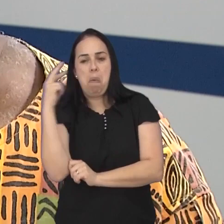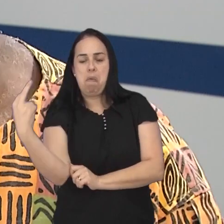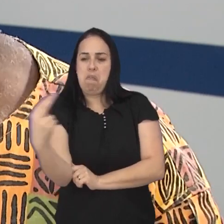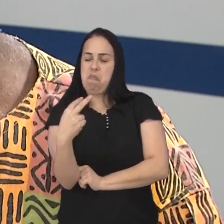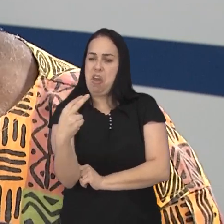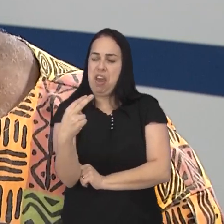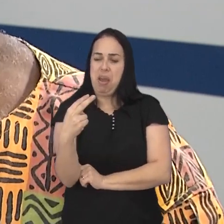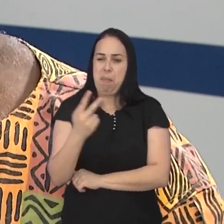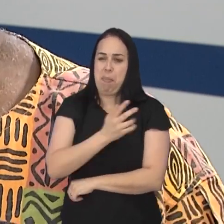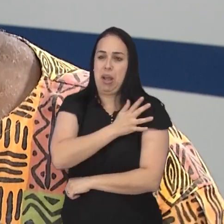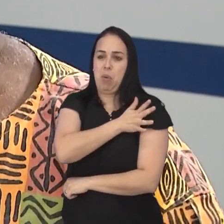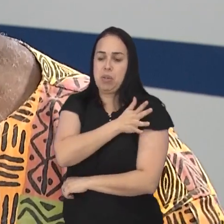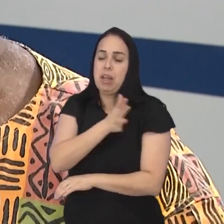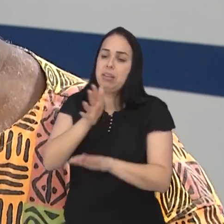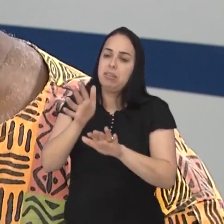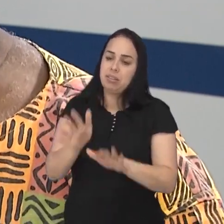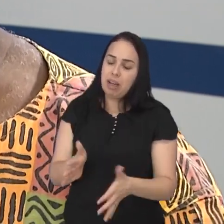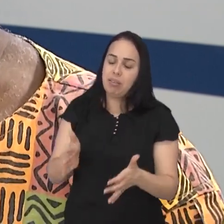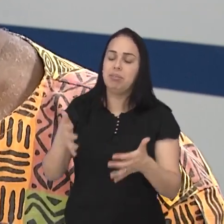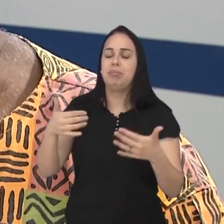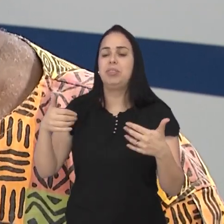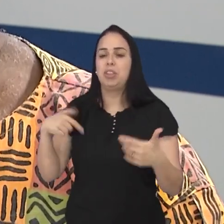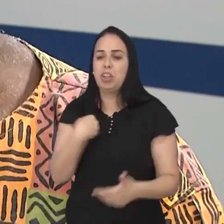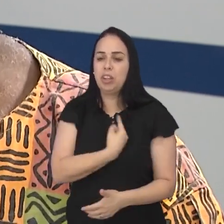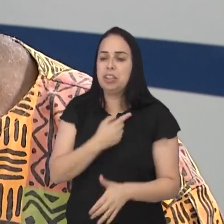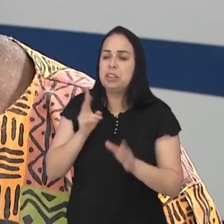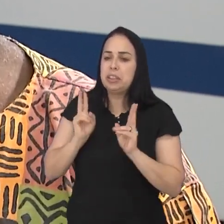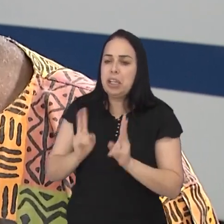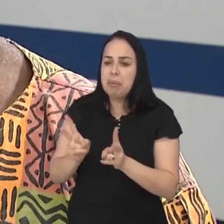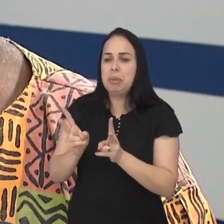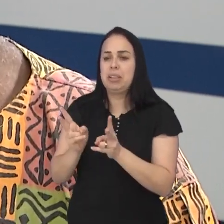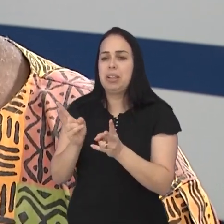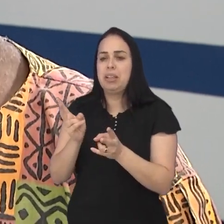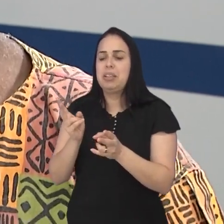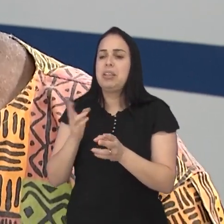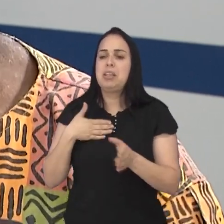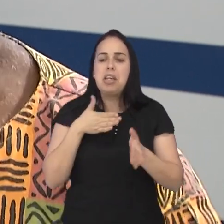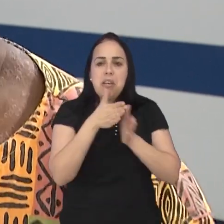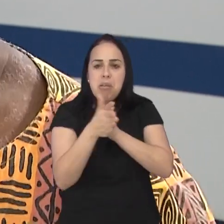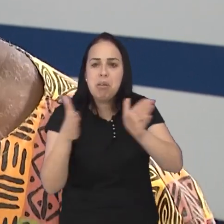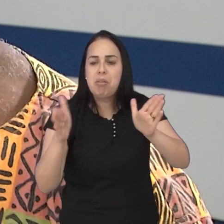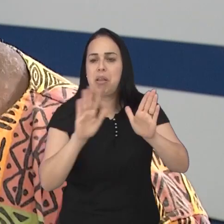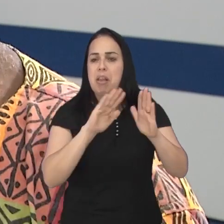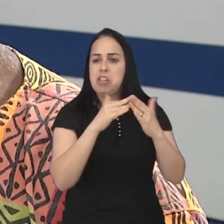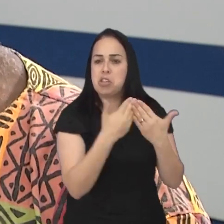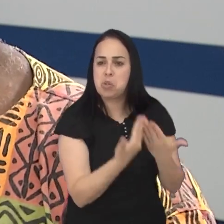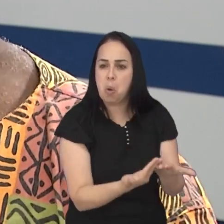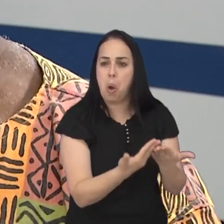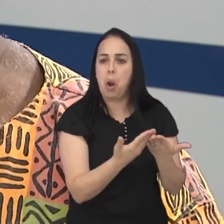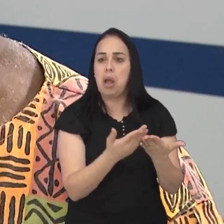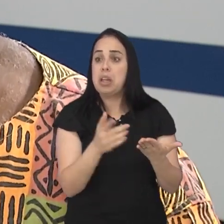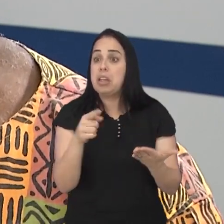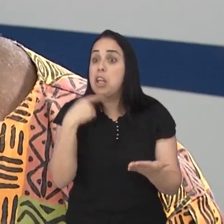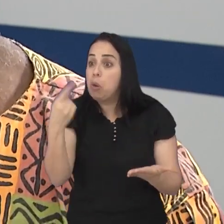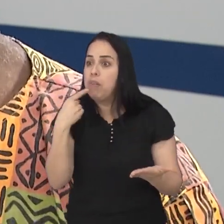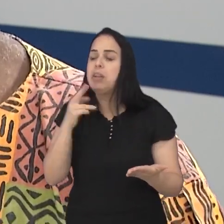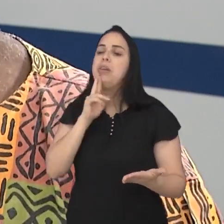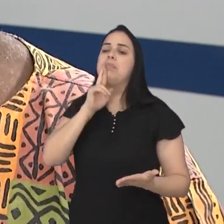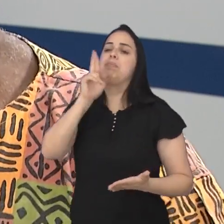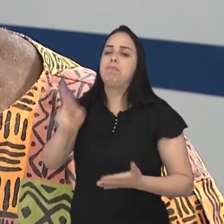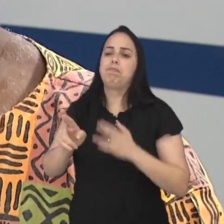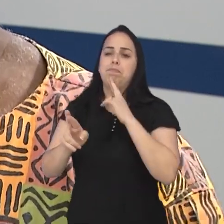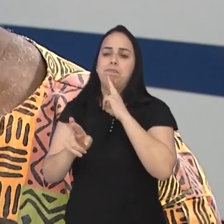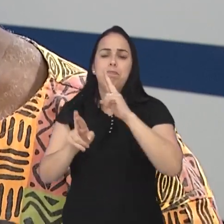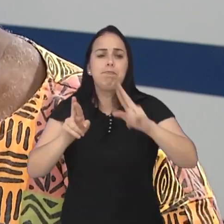jongo, né? E então a gente tem que estar fazendo isso. É nas escolas, onde as pessoas têm dúvida, a